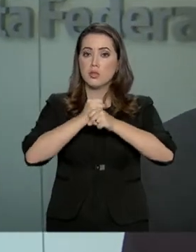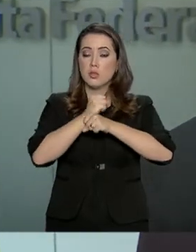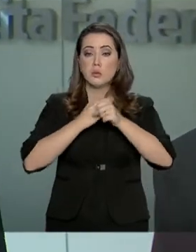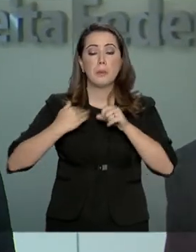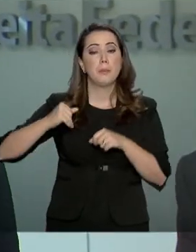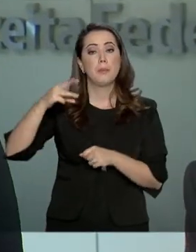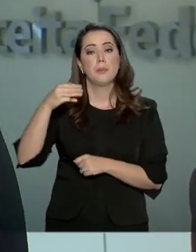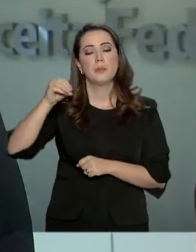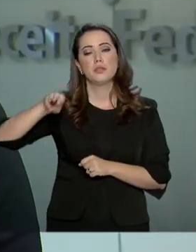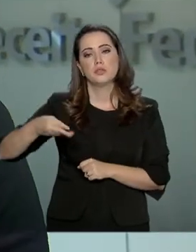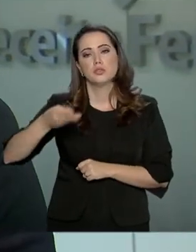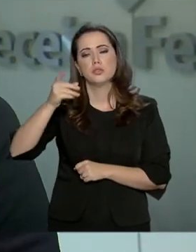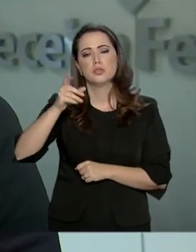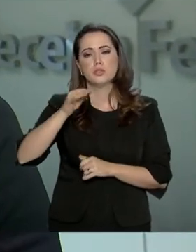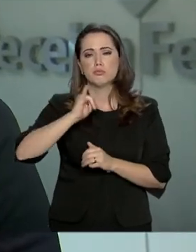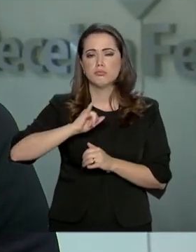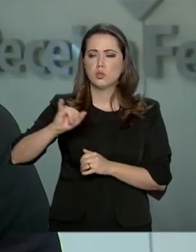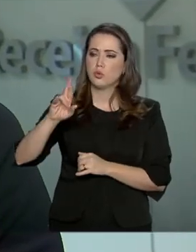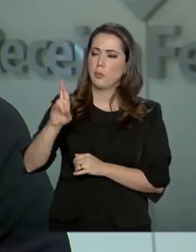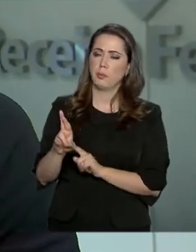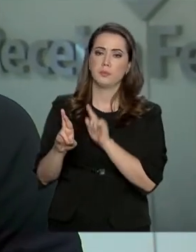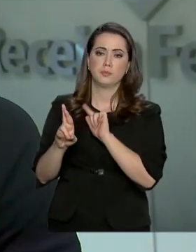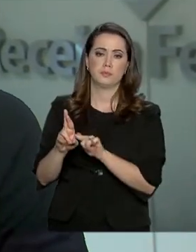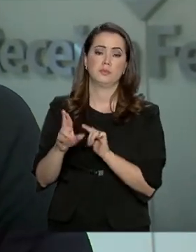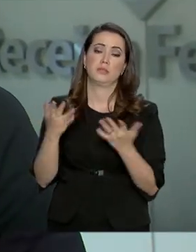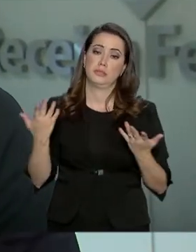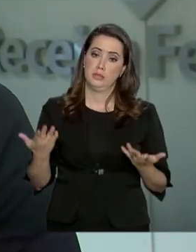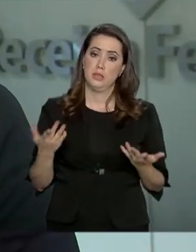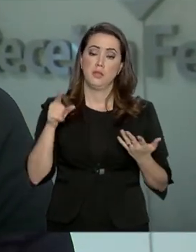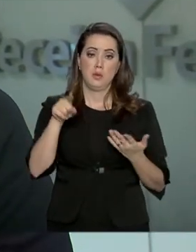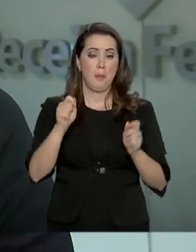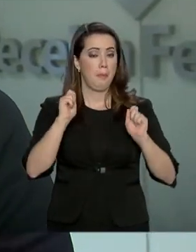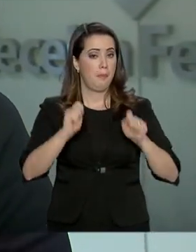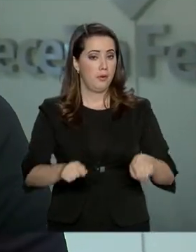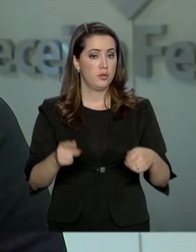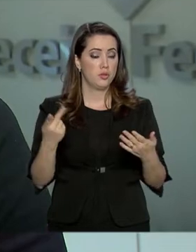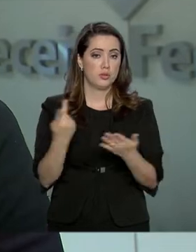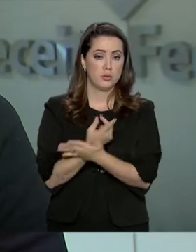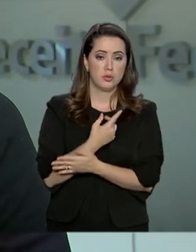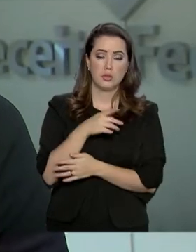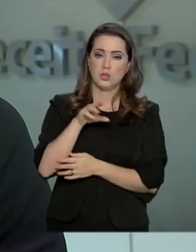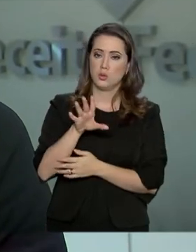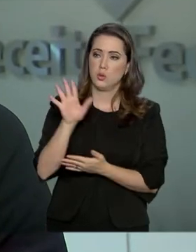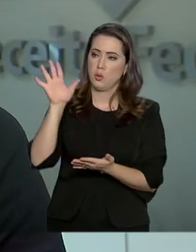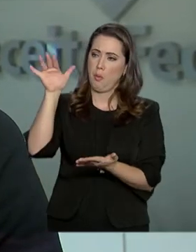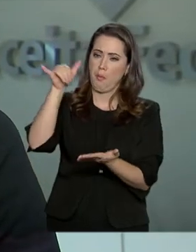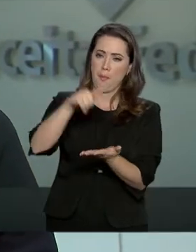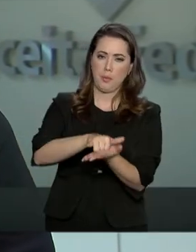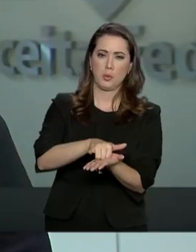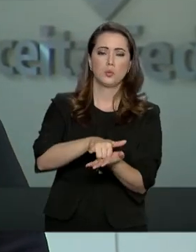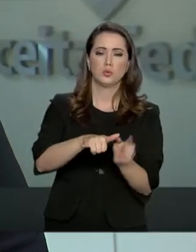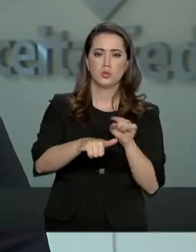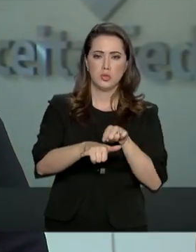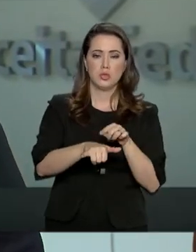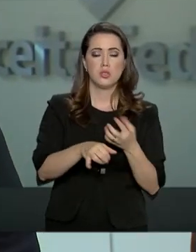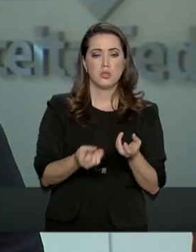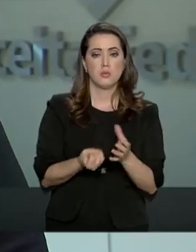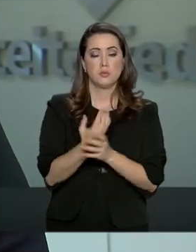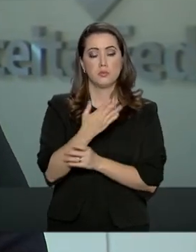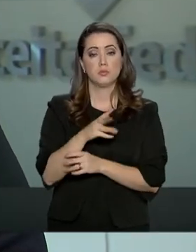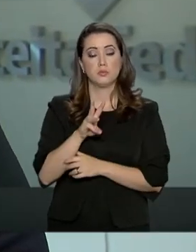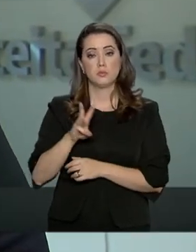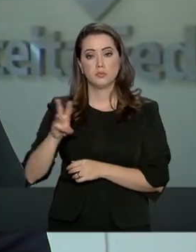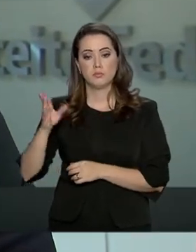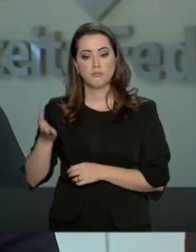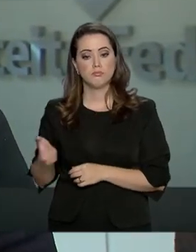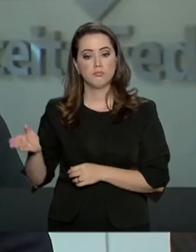de 30 milhões de declarações ea declaração pode ser feita e baixando o programa gerador de declaração no